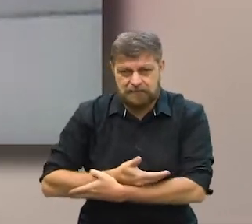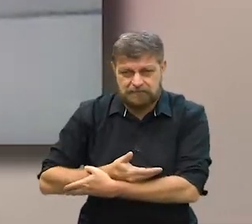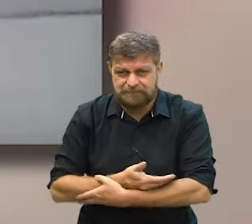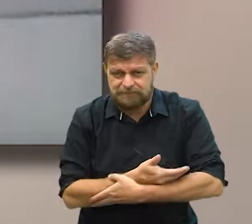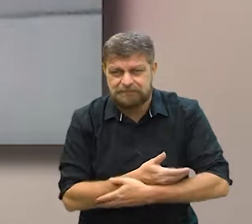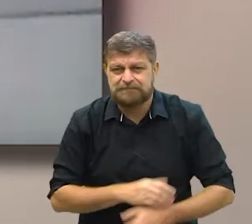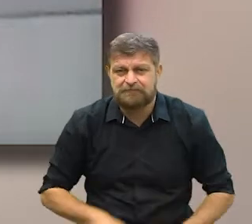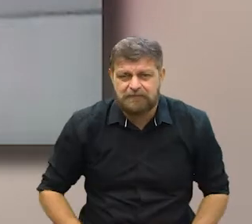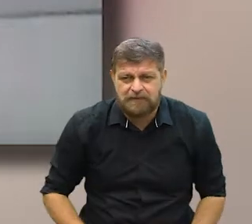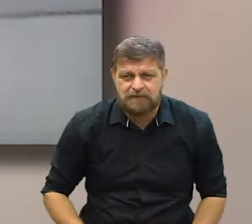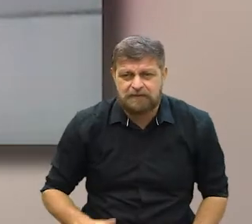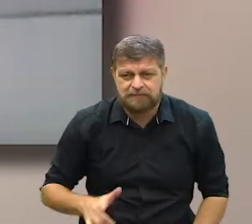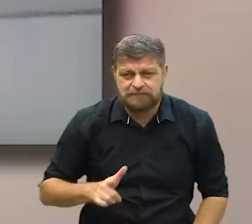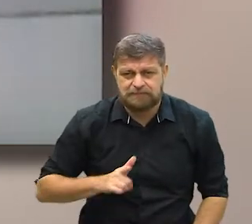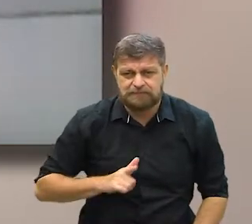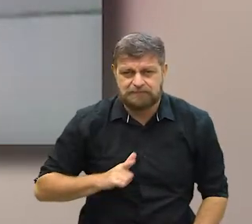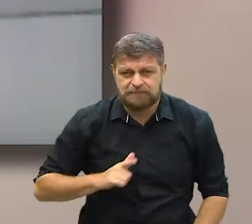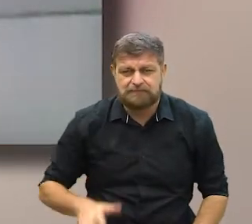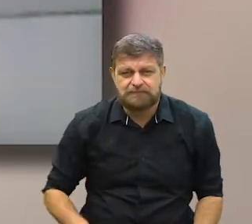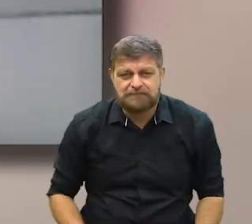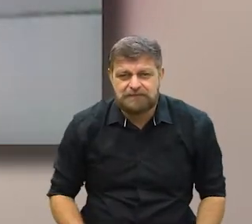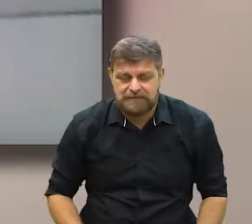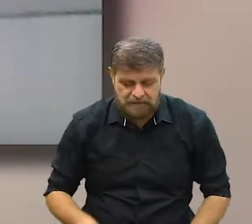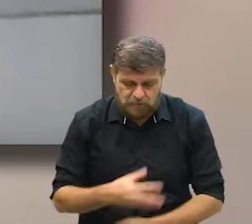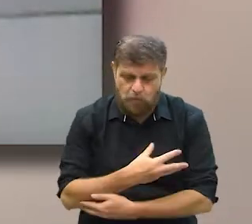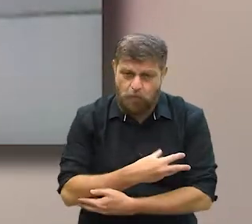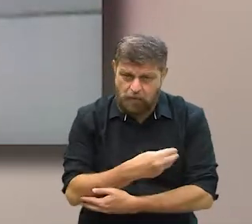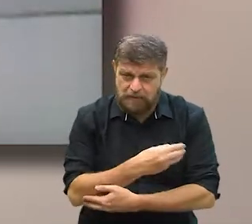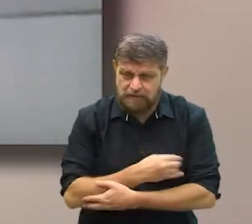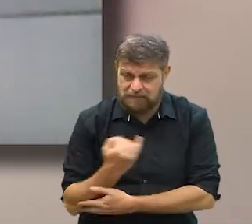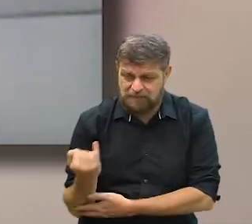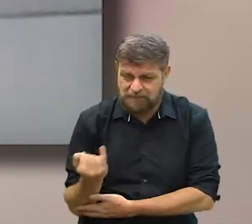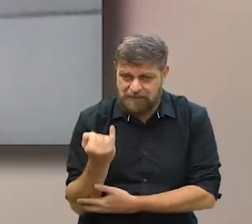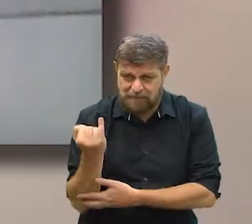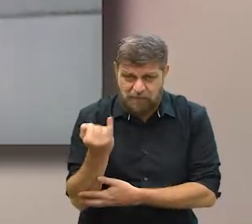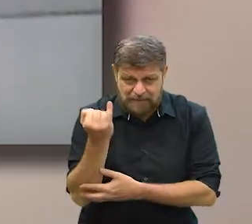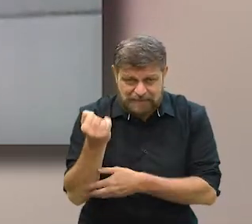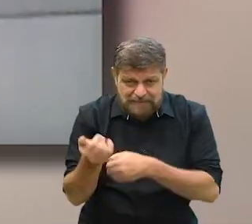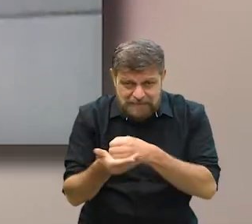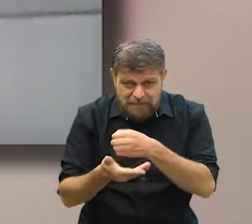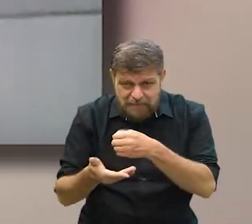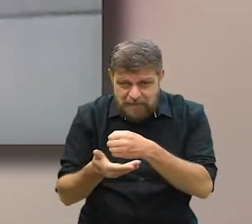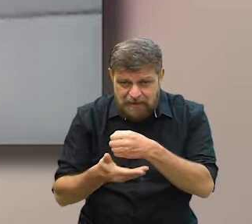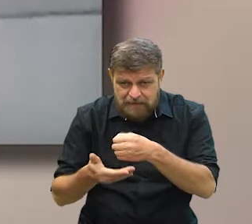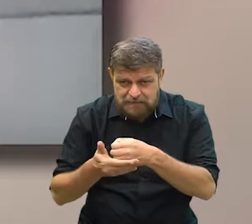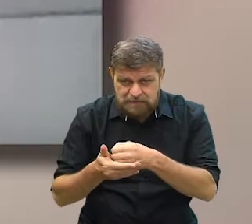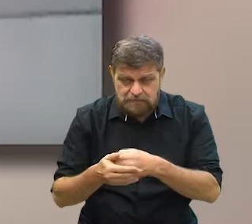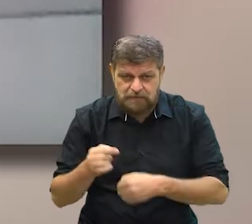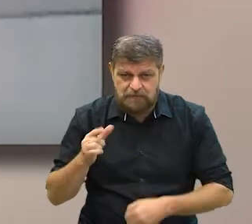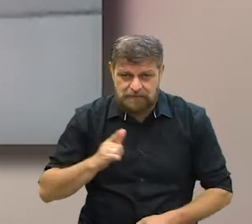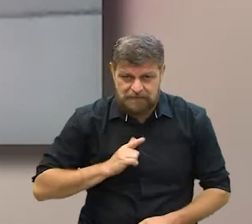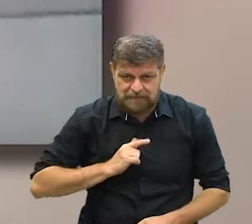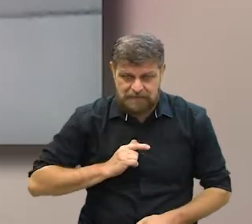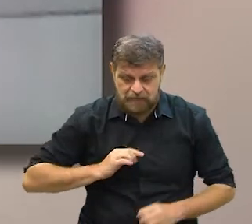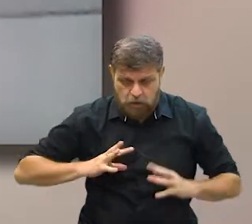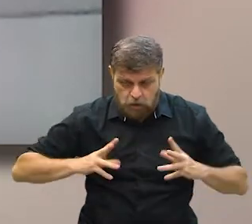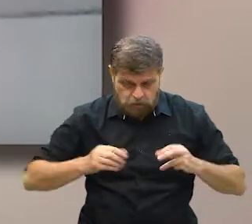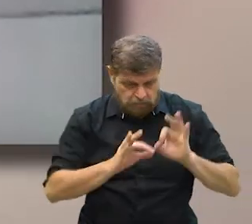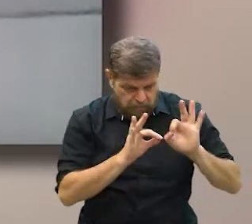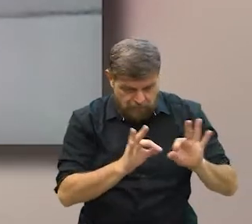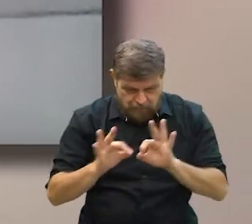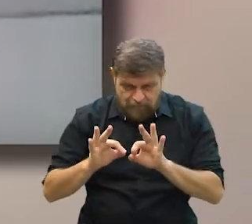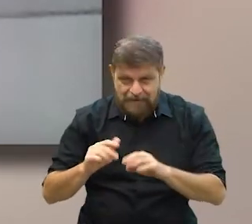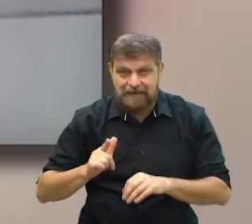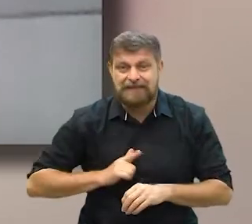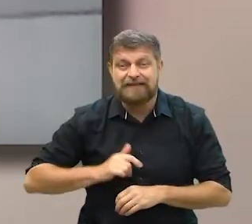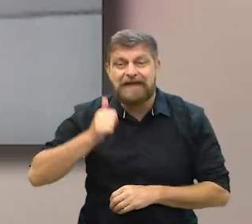de vida, como você comentou, né? Todas as normas do aleitamento, e dá tudo certo. Mas tem